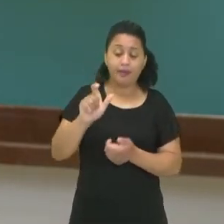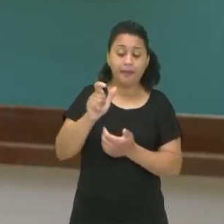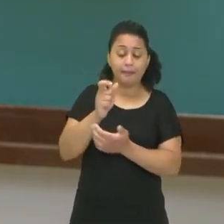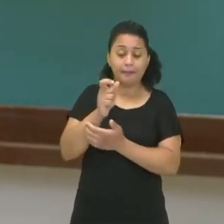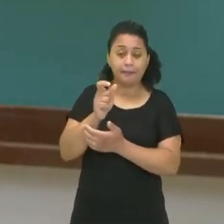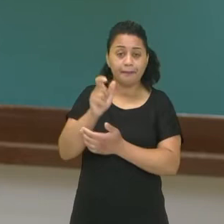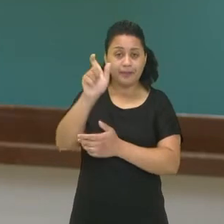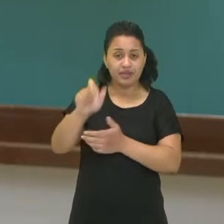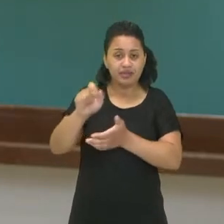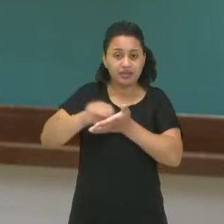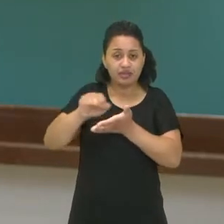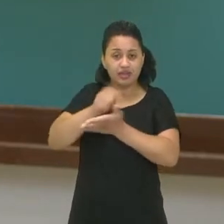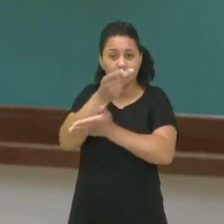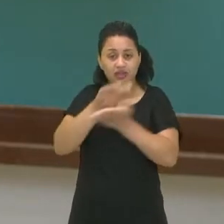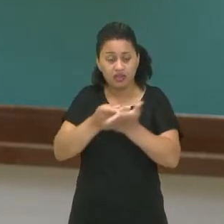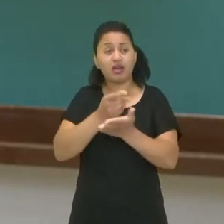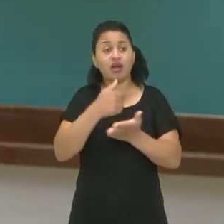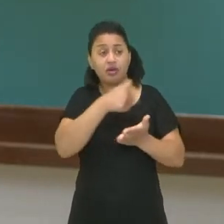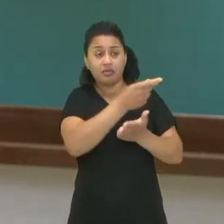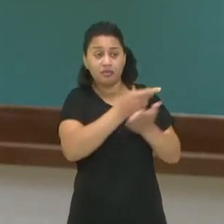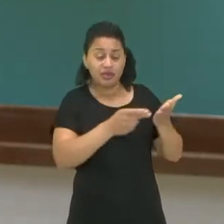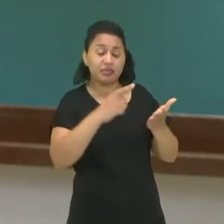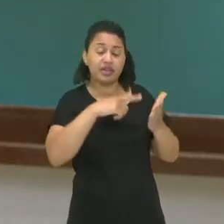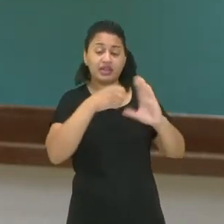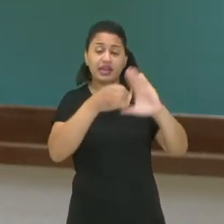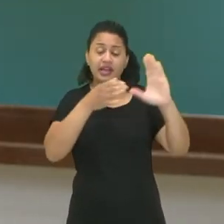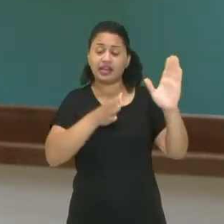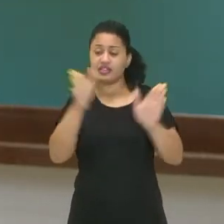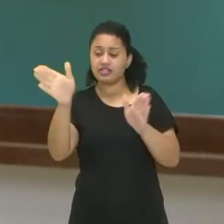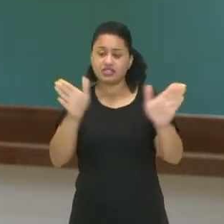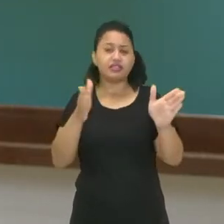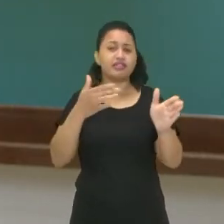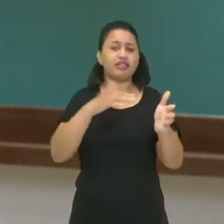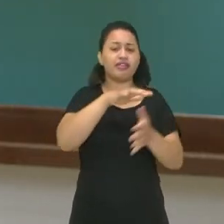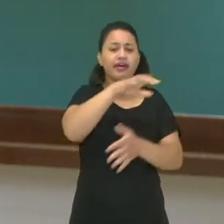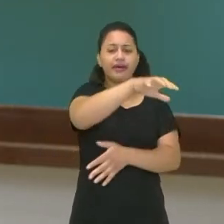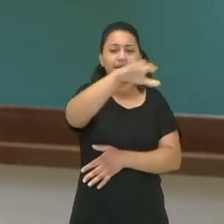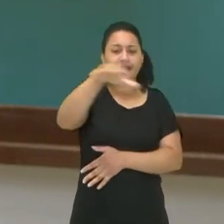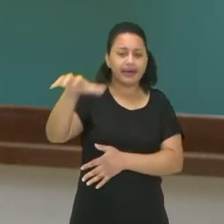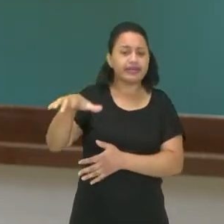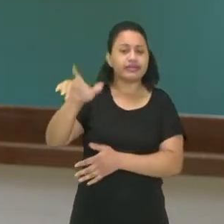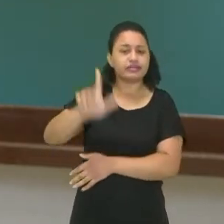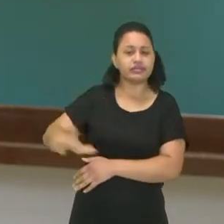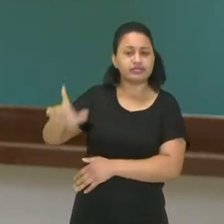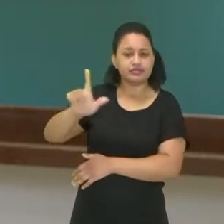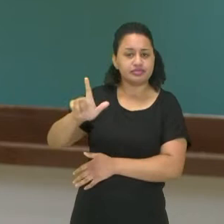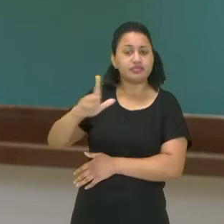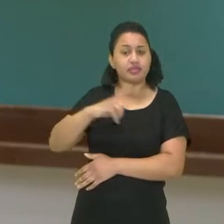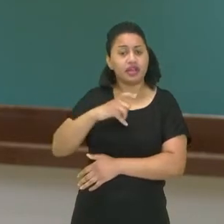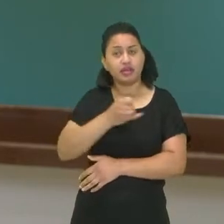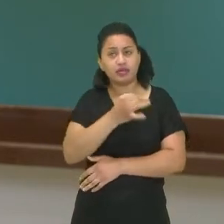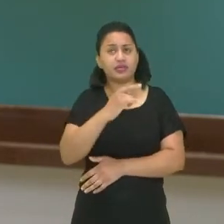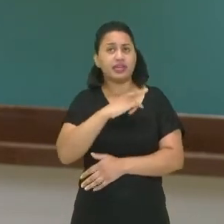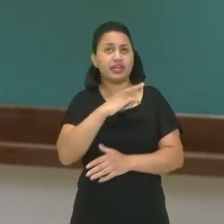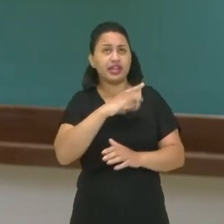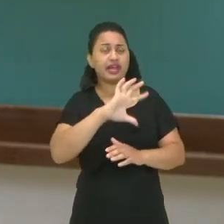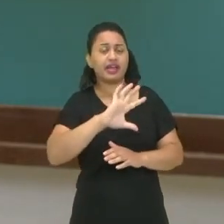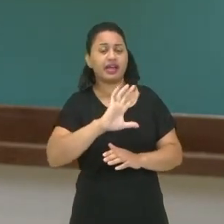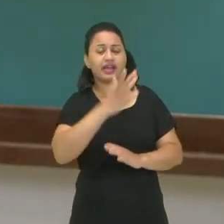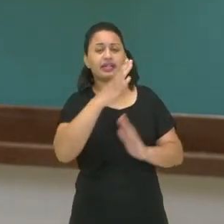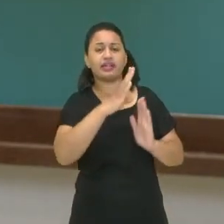com características de mais de uma escola literária? Será que um poeta pode ter características lá do barroco,